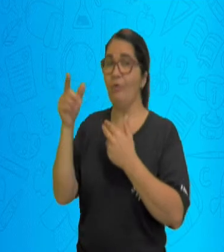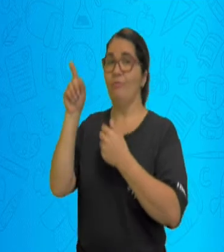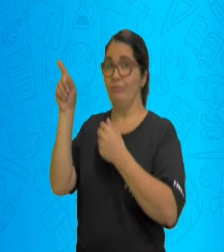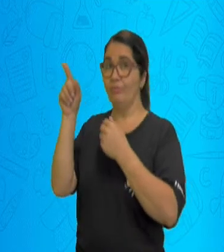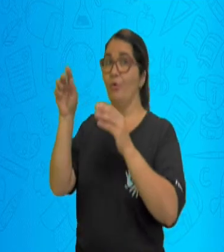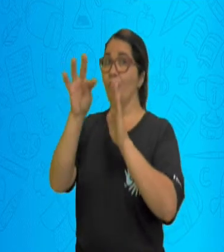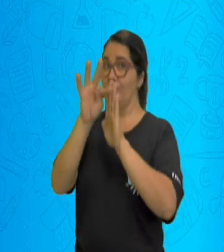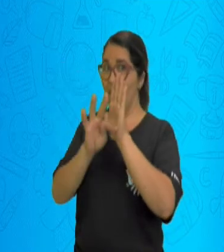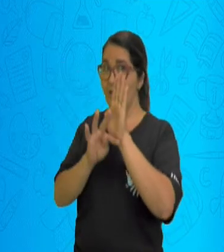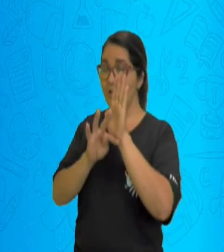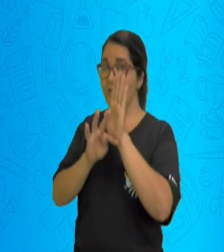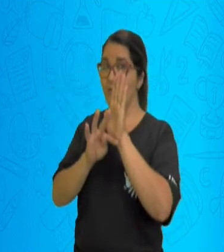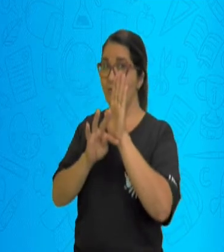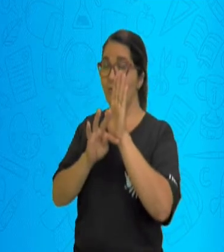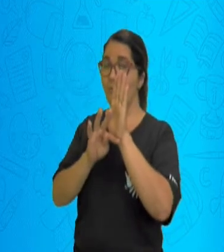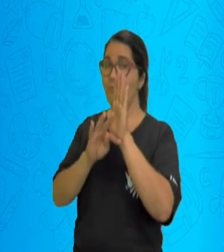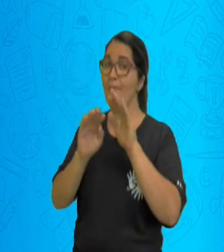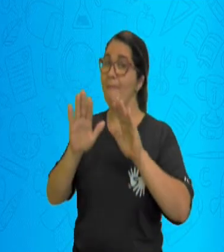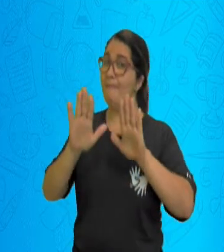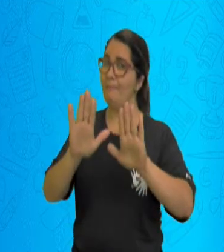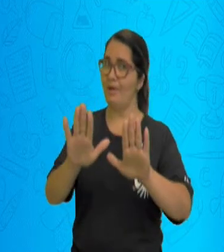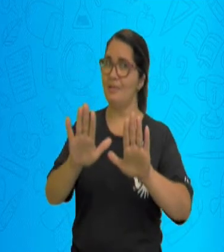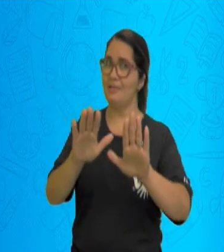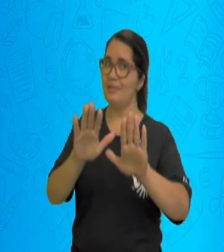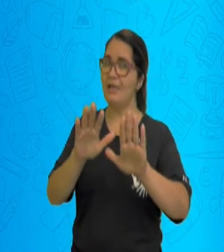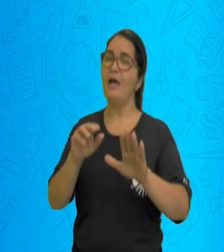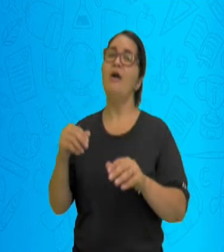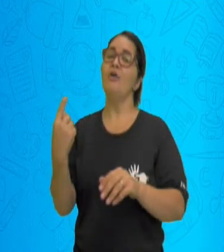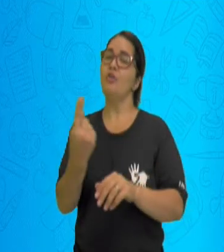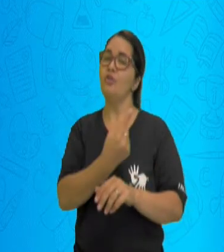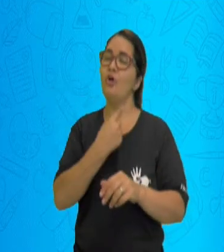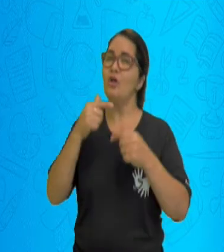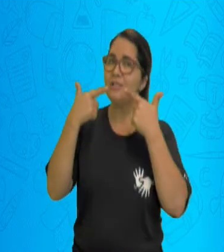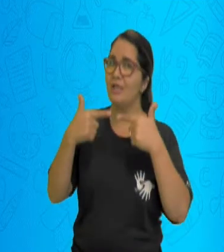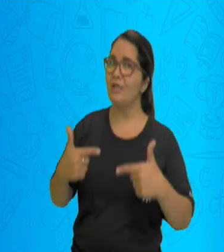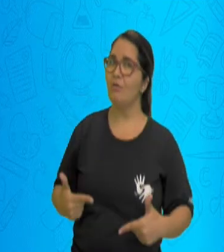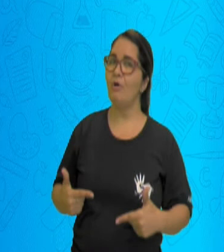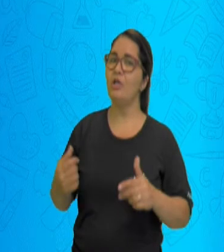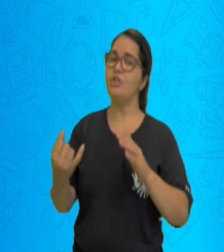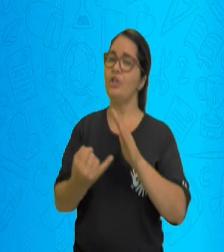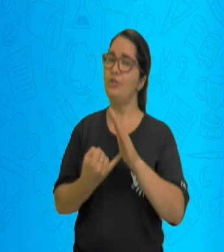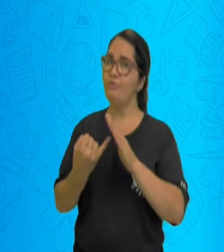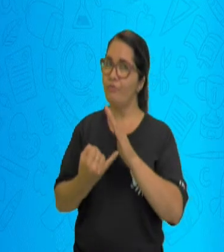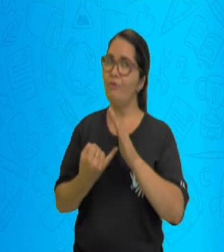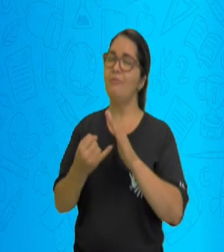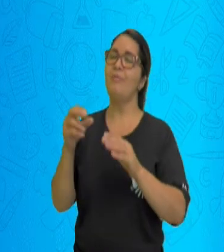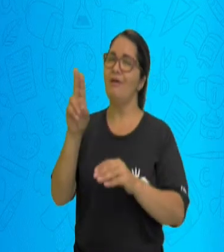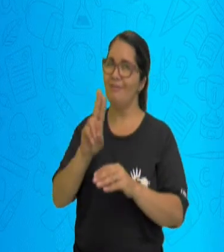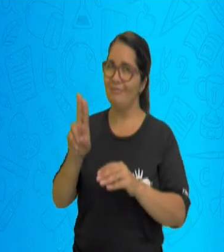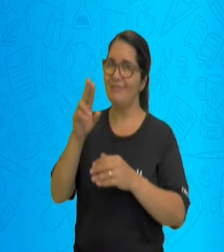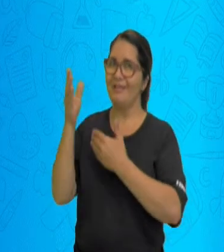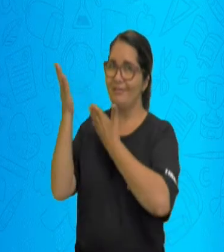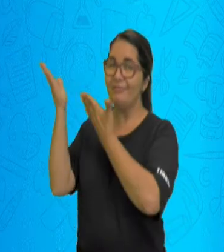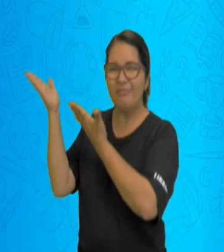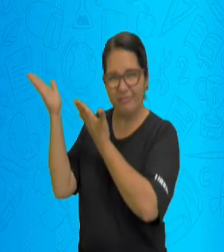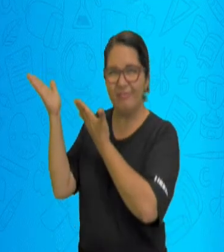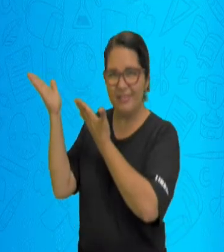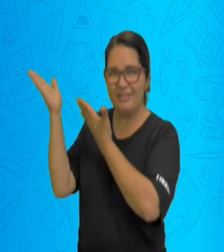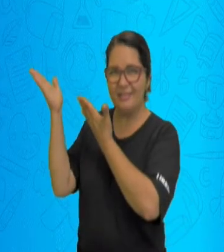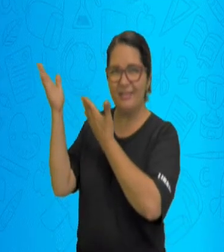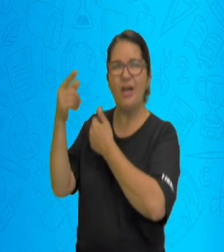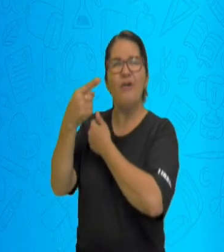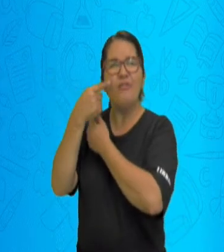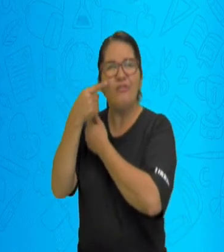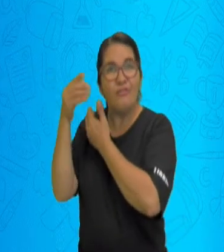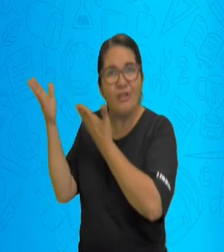linguagem informal. Lembra que o in é o prefixo da palavra que expressa uma negação? É